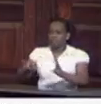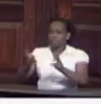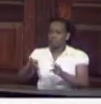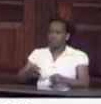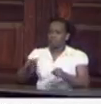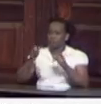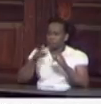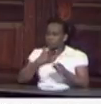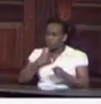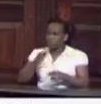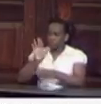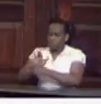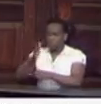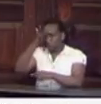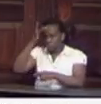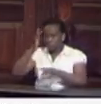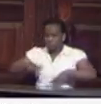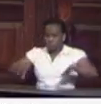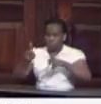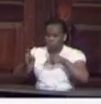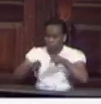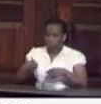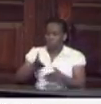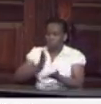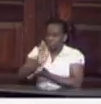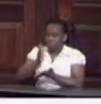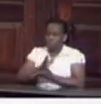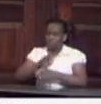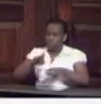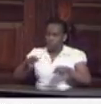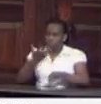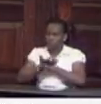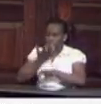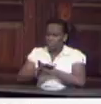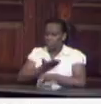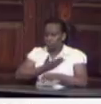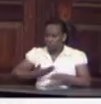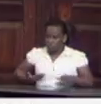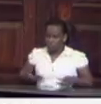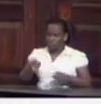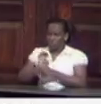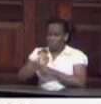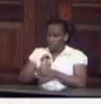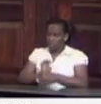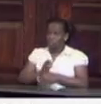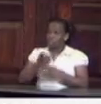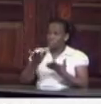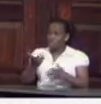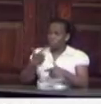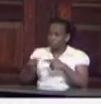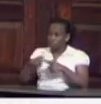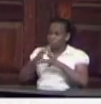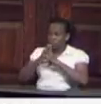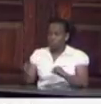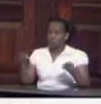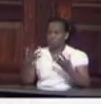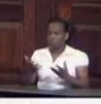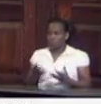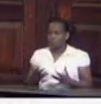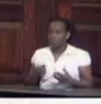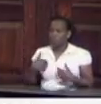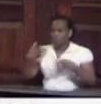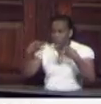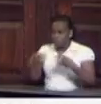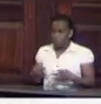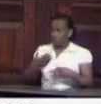pelo interesse público. Aprovamos diversas matérias encaminhadas pelo governo do Estado na busca de soluções. E eu tenho certeza